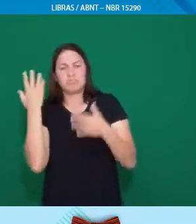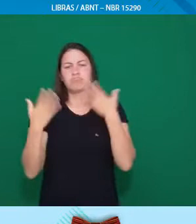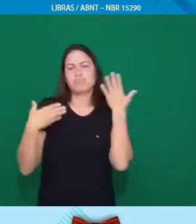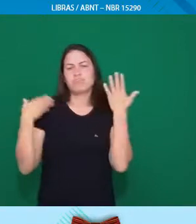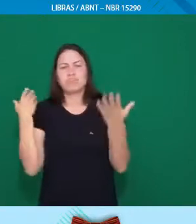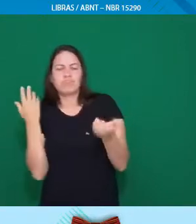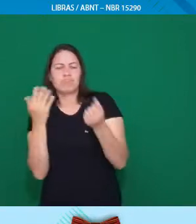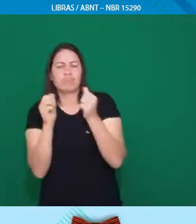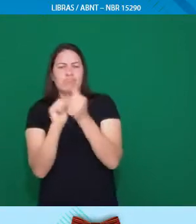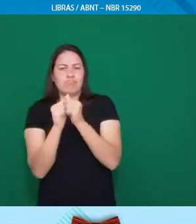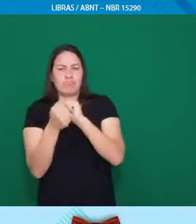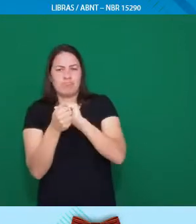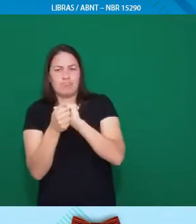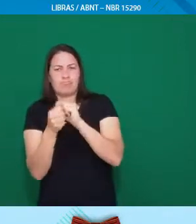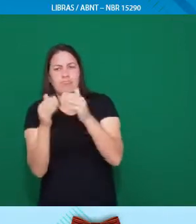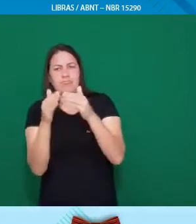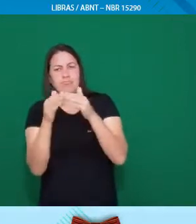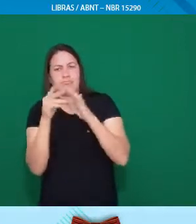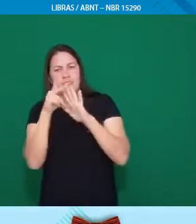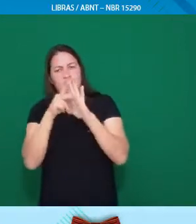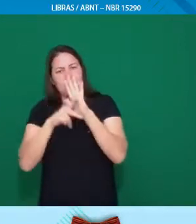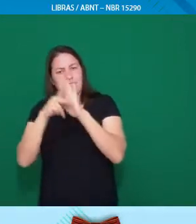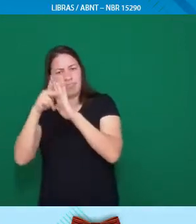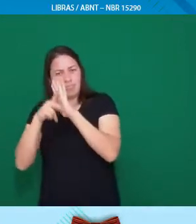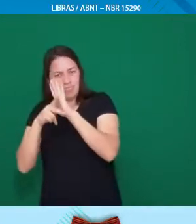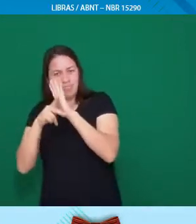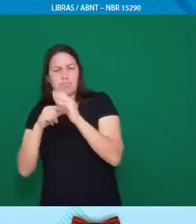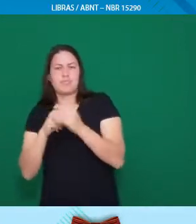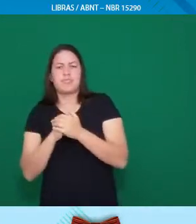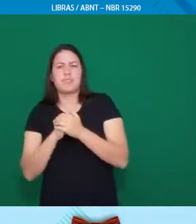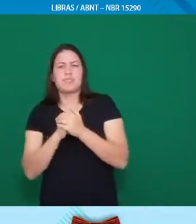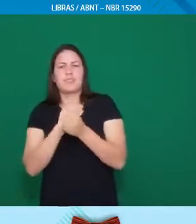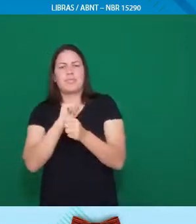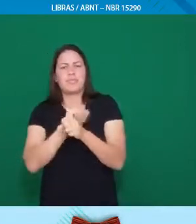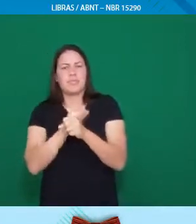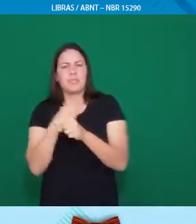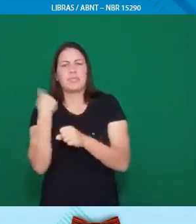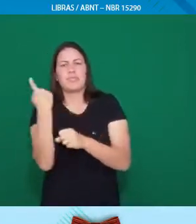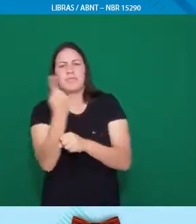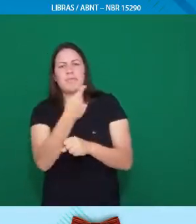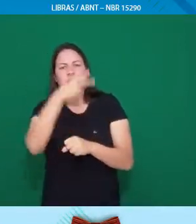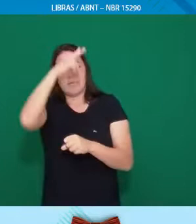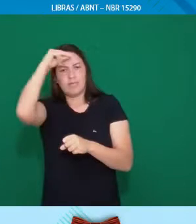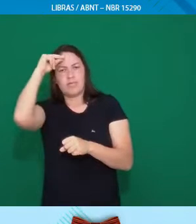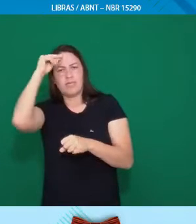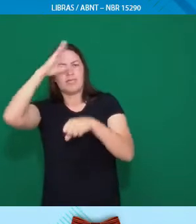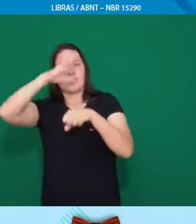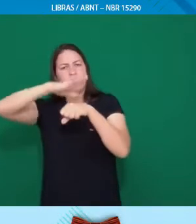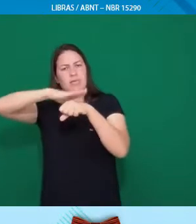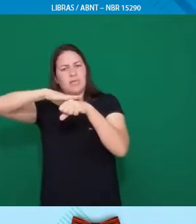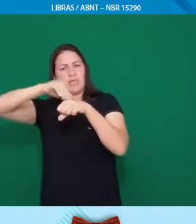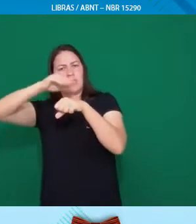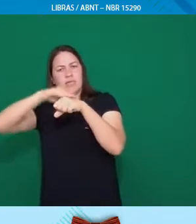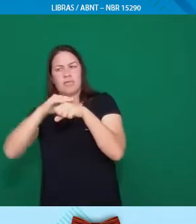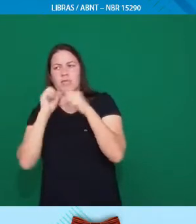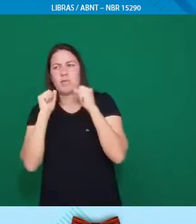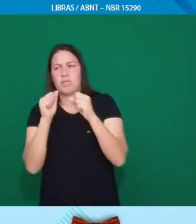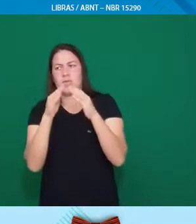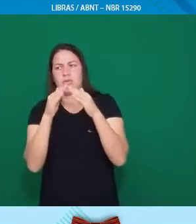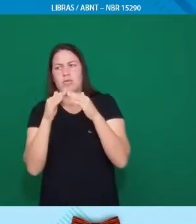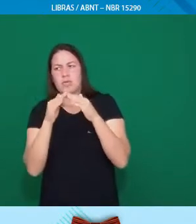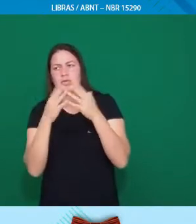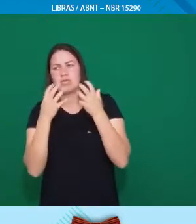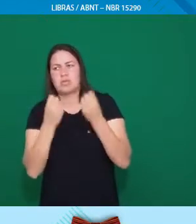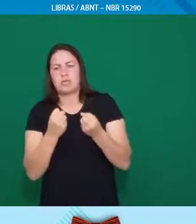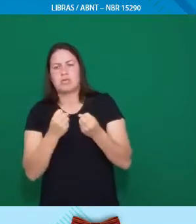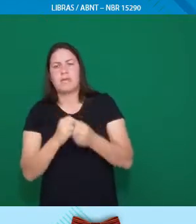quiser praticar esporte então estamos aqui fazendo uma indicação e Cerâmica administração Veja com carinho e que possa nos